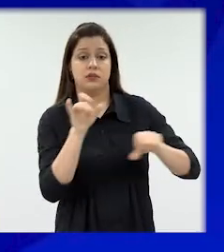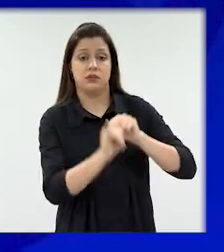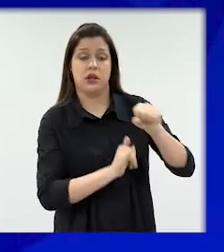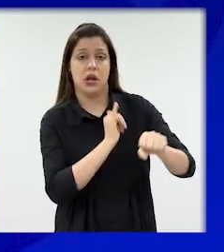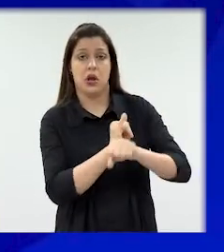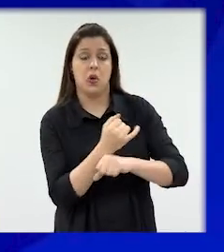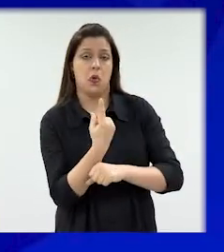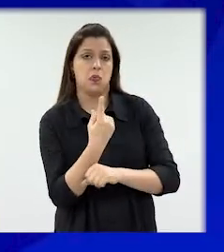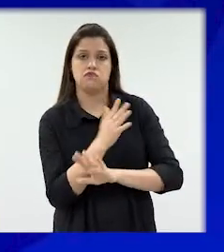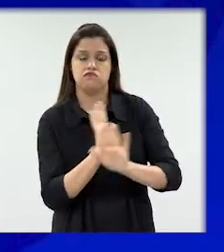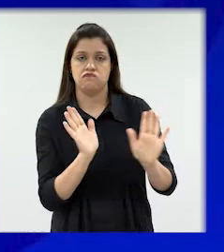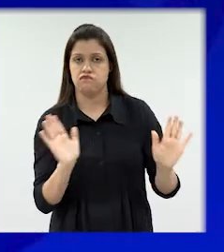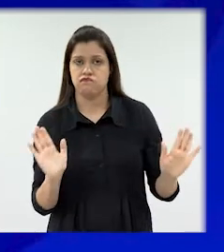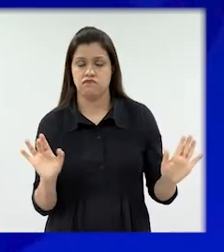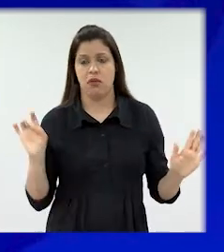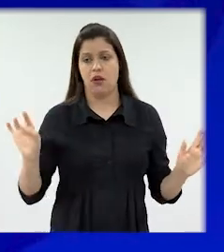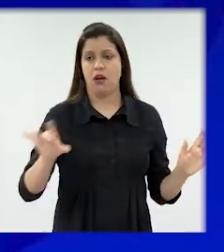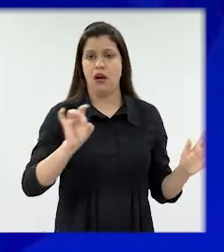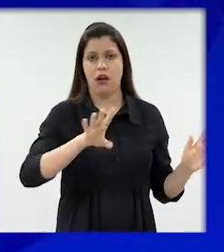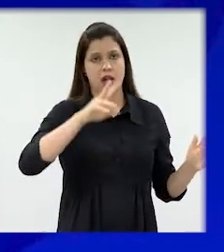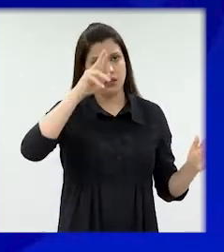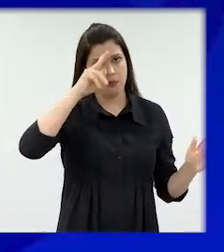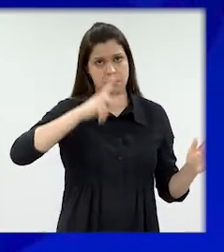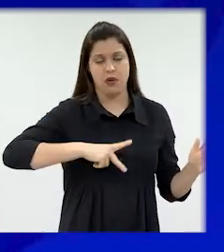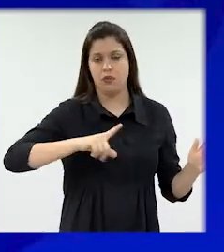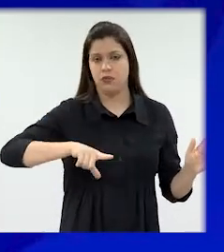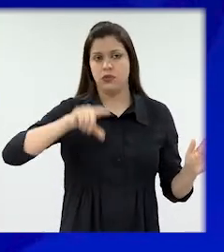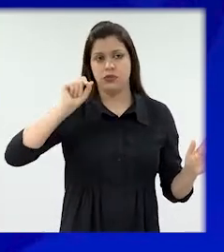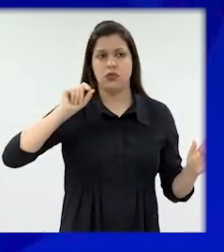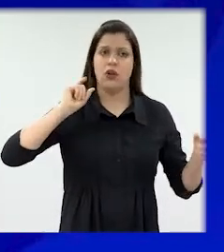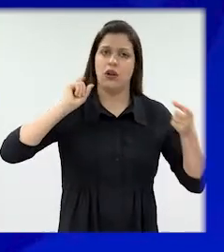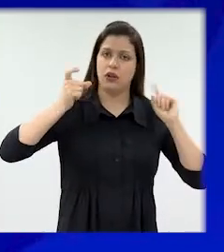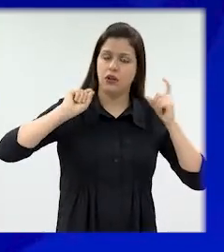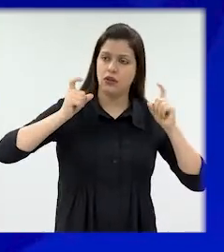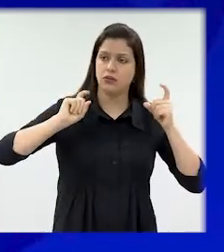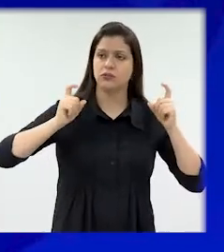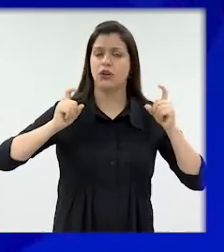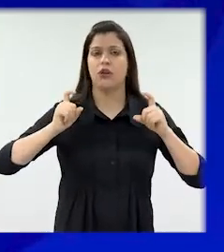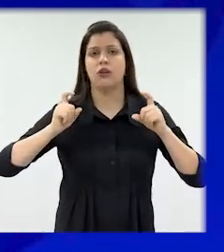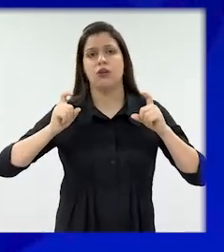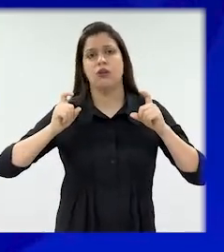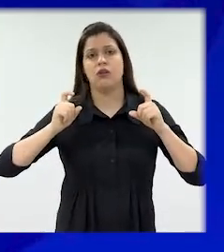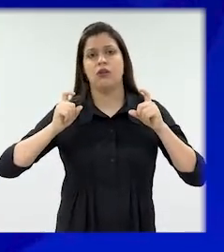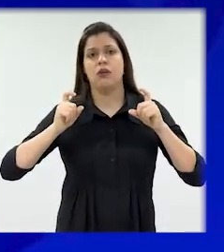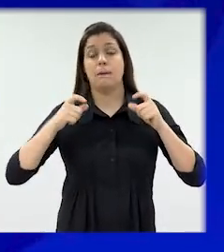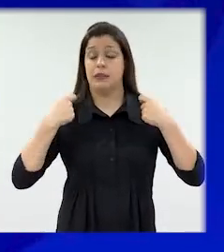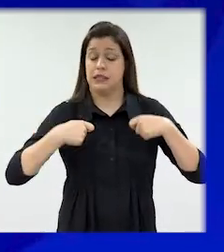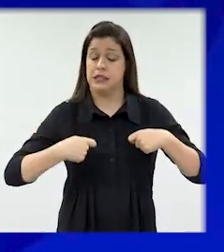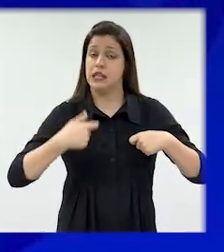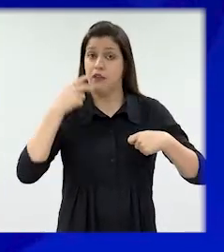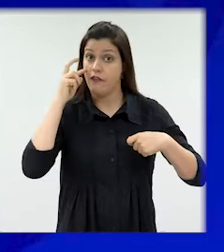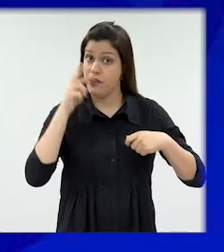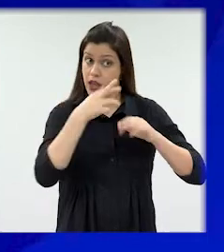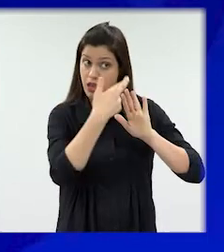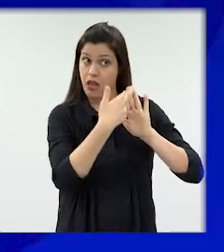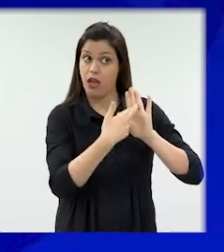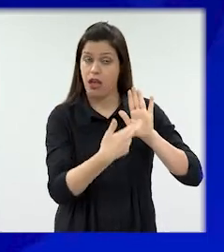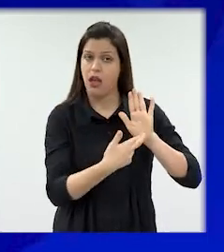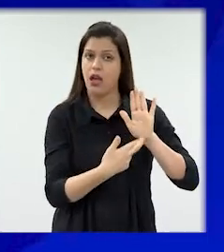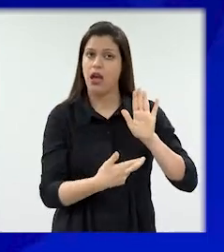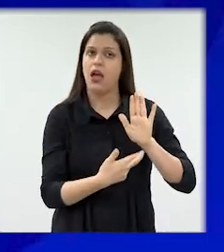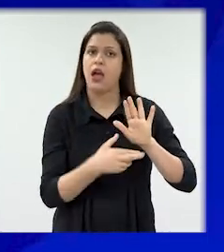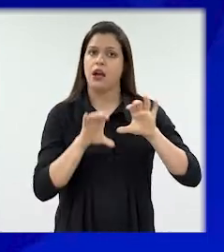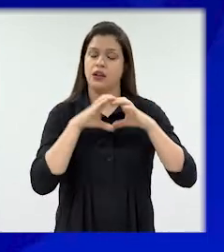indica nenhuma plataforma. Os partidos escolhem, fazem as convenções, eles têm que observar todas as normas e as